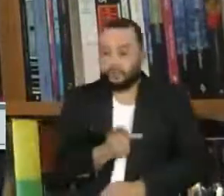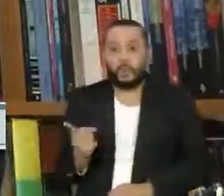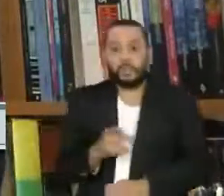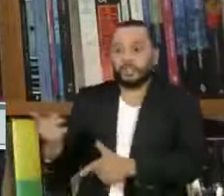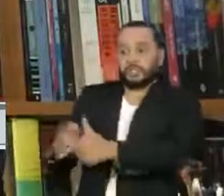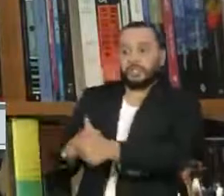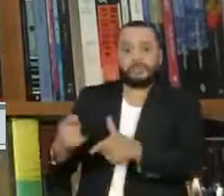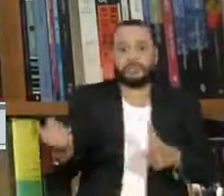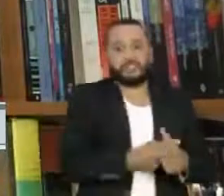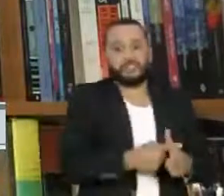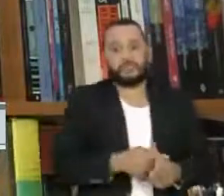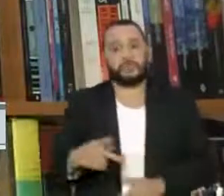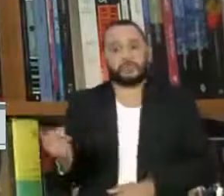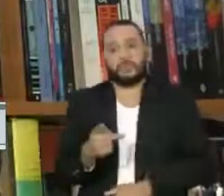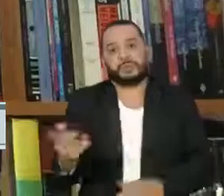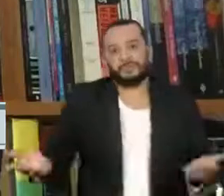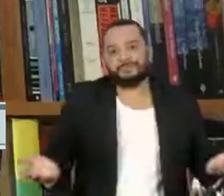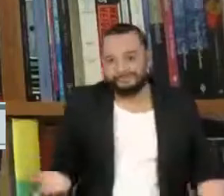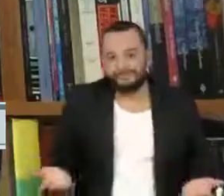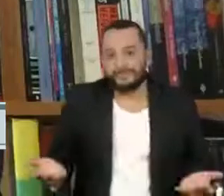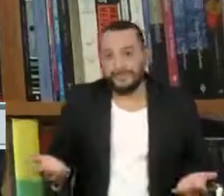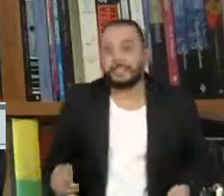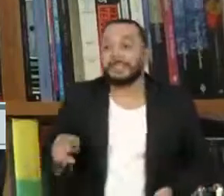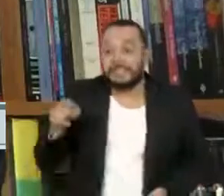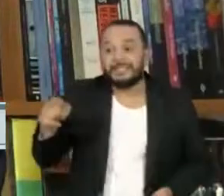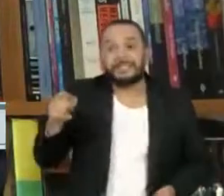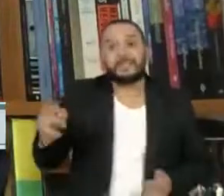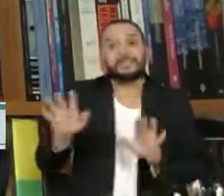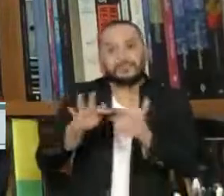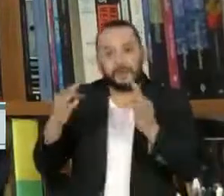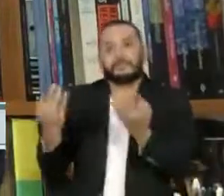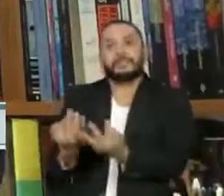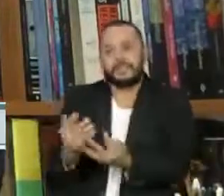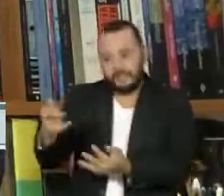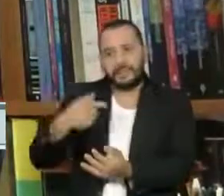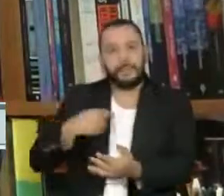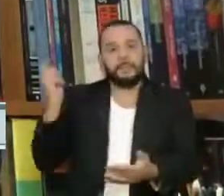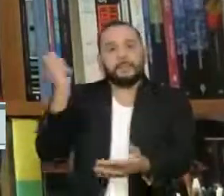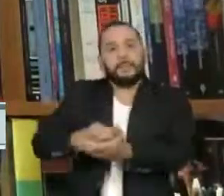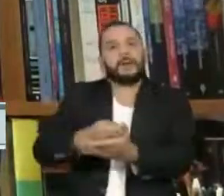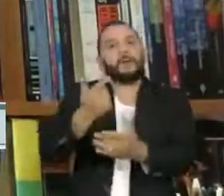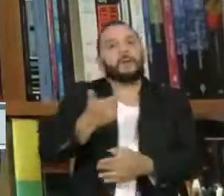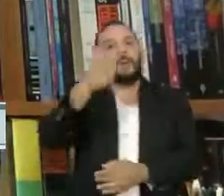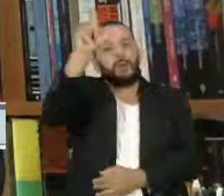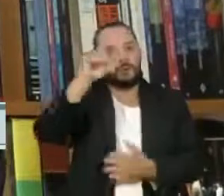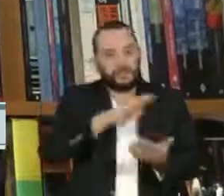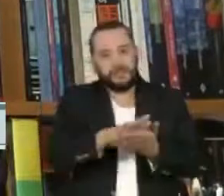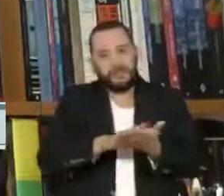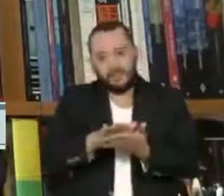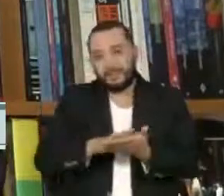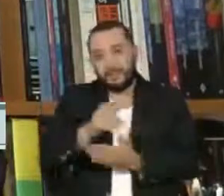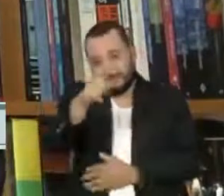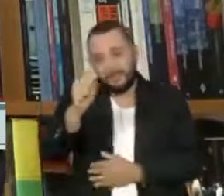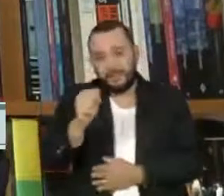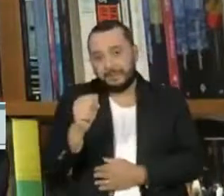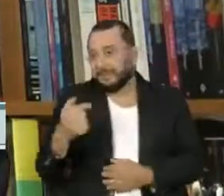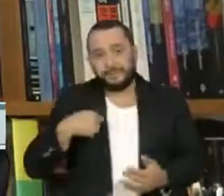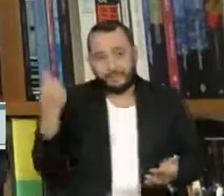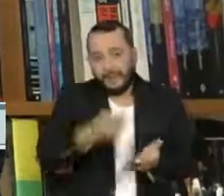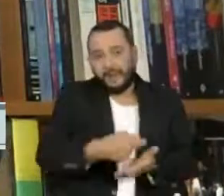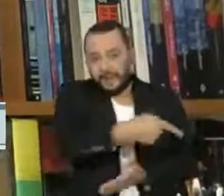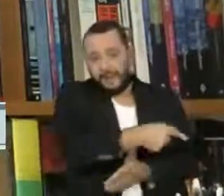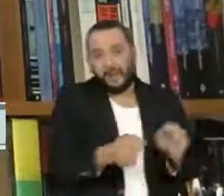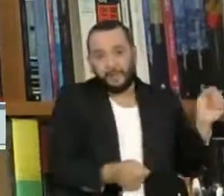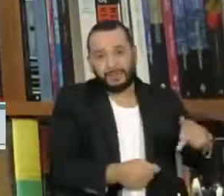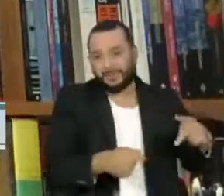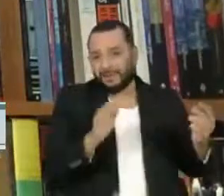Se essa pessoa, esse parente, não conseguir honrar para a pessoa que fez o consignado por ele para ajudá-lo, né, é o